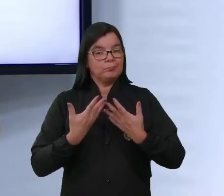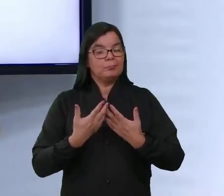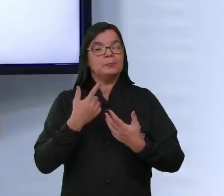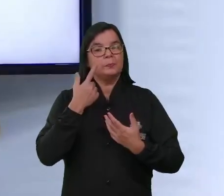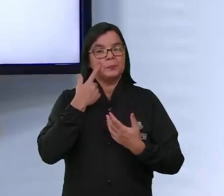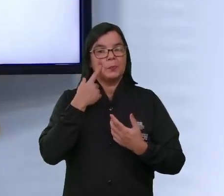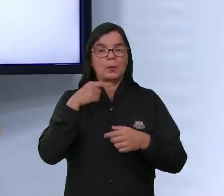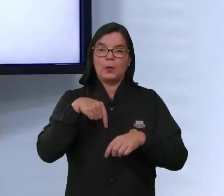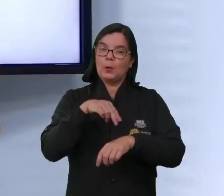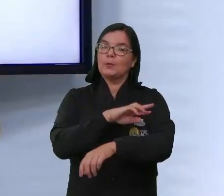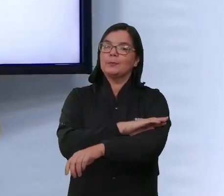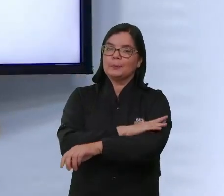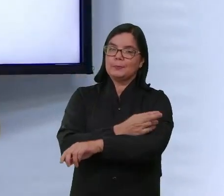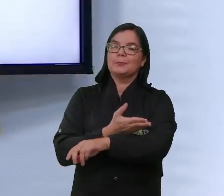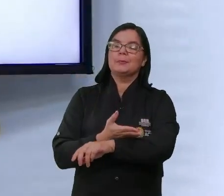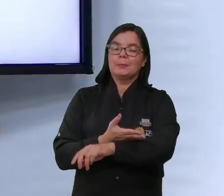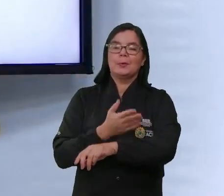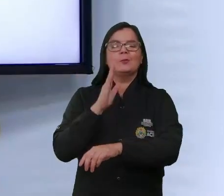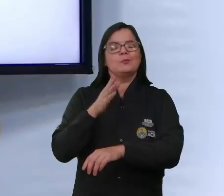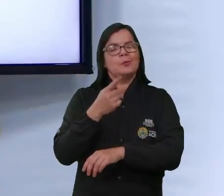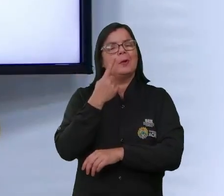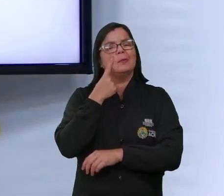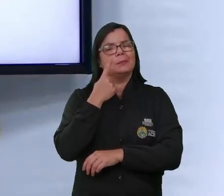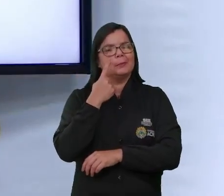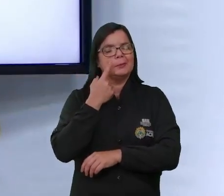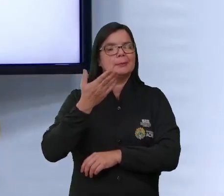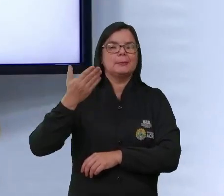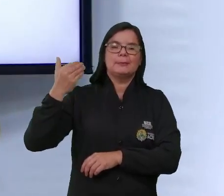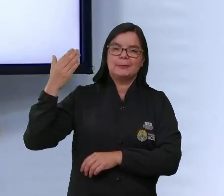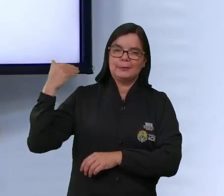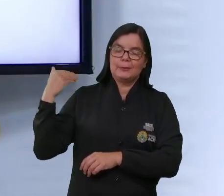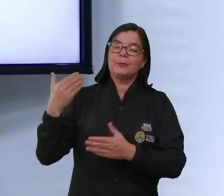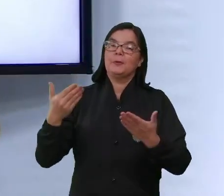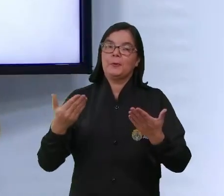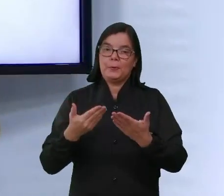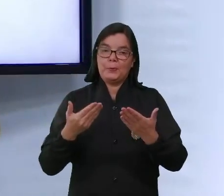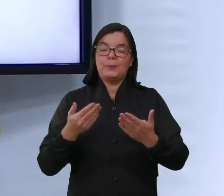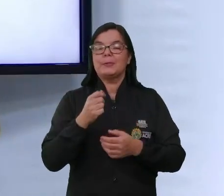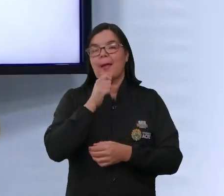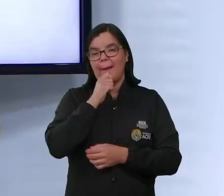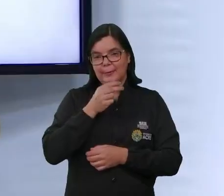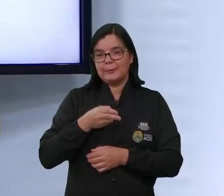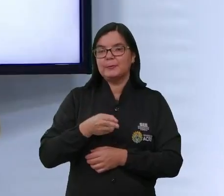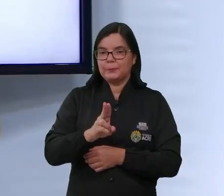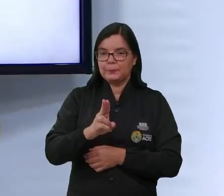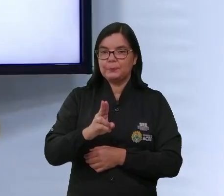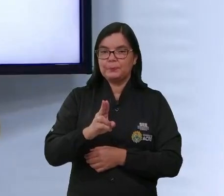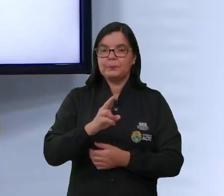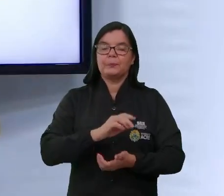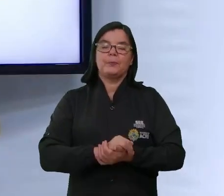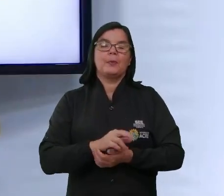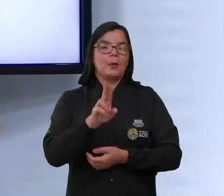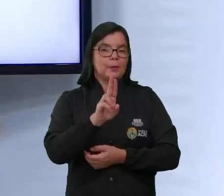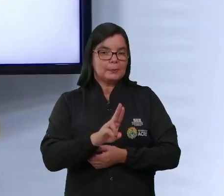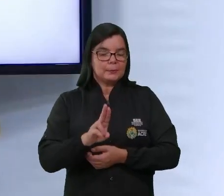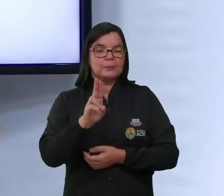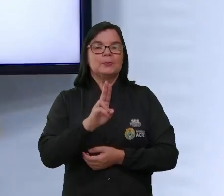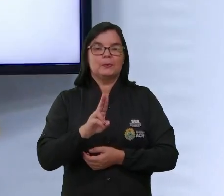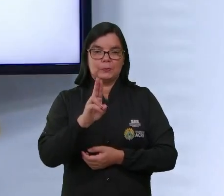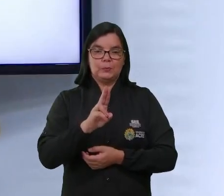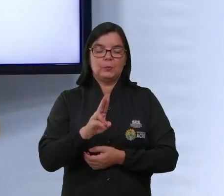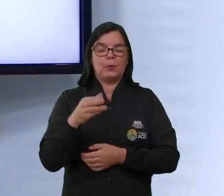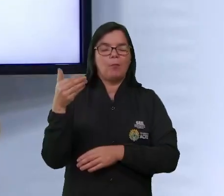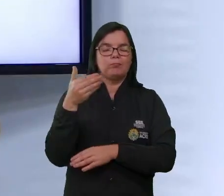pelo menos aqui em Rio Branco, a gente já ouviu muito no passado e hoje, digamos assim, ela é utilizada com